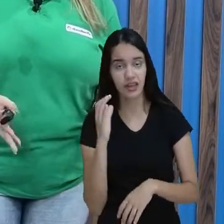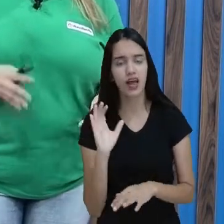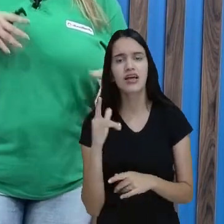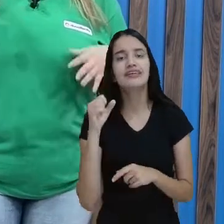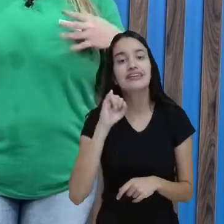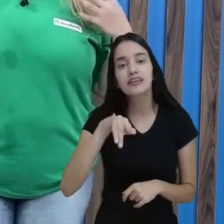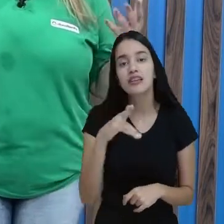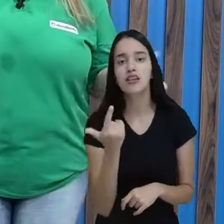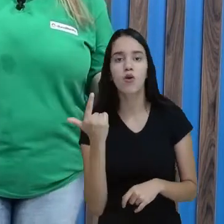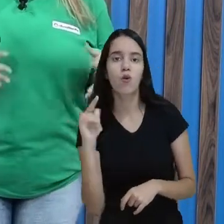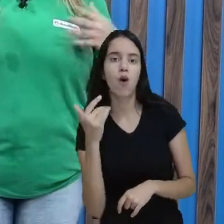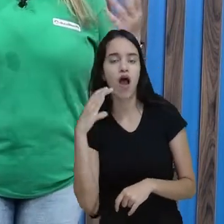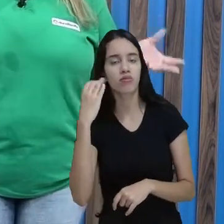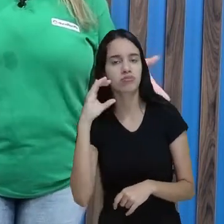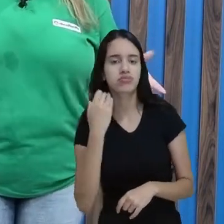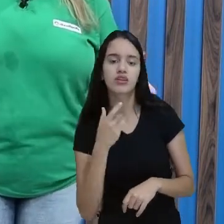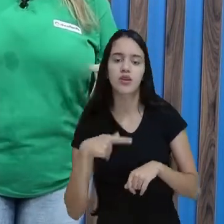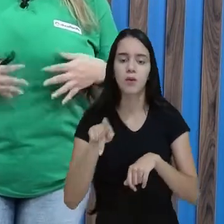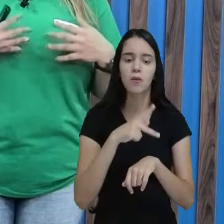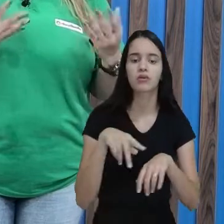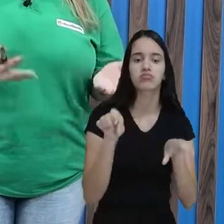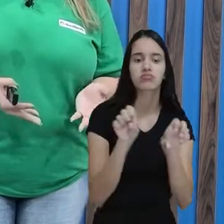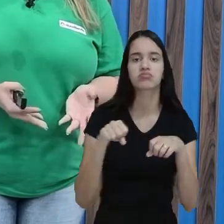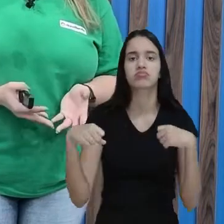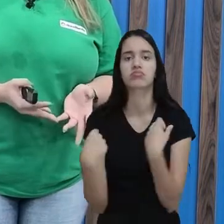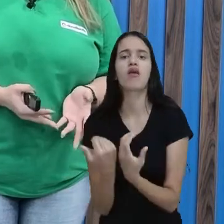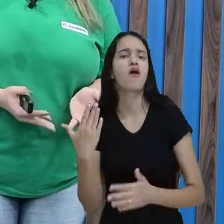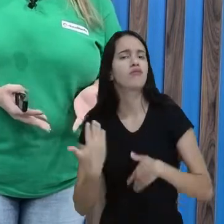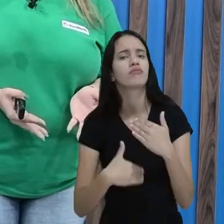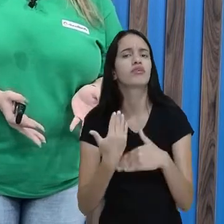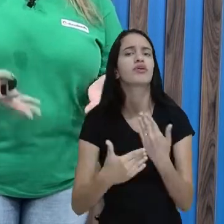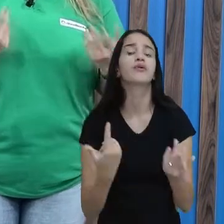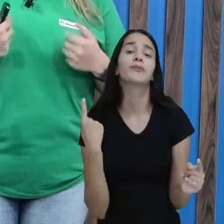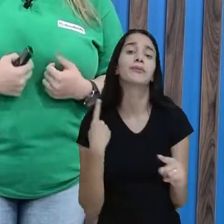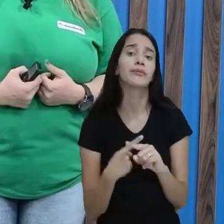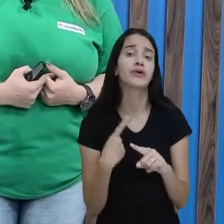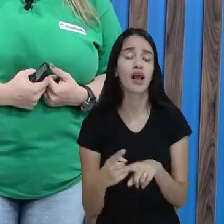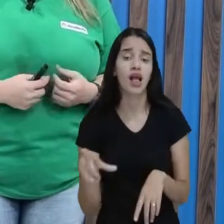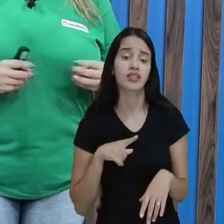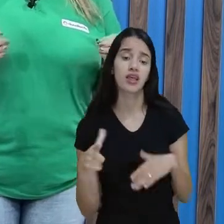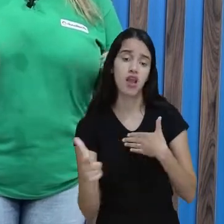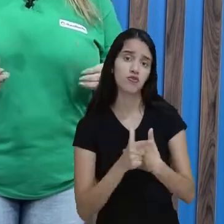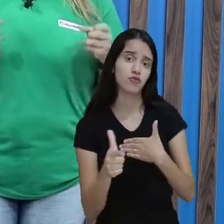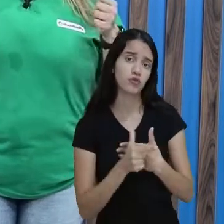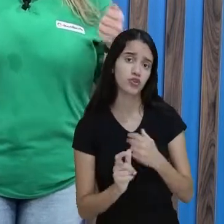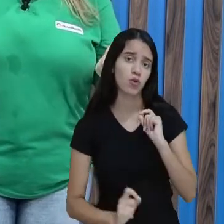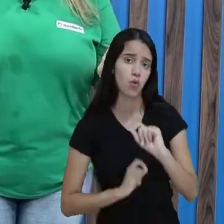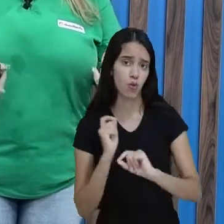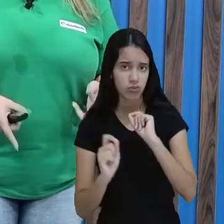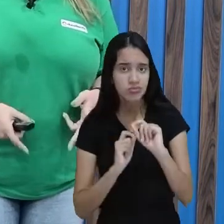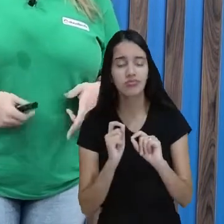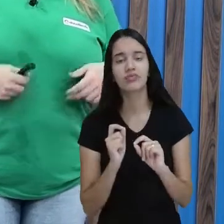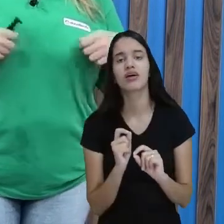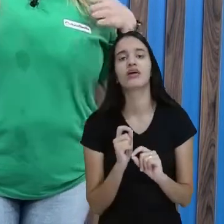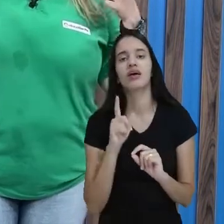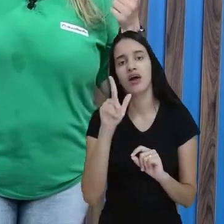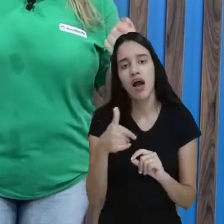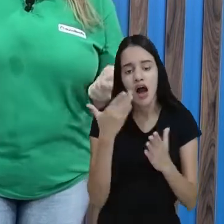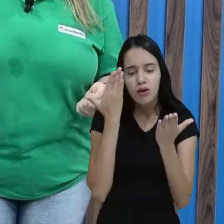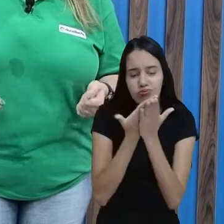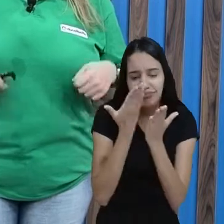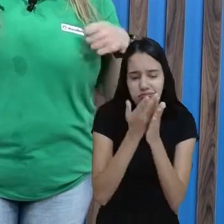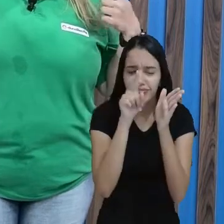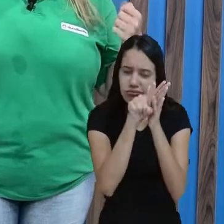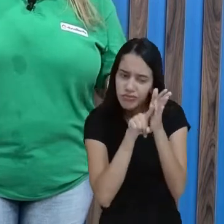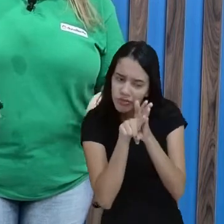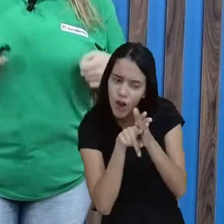ciência, nenhum país, nenhuma sociedade vai evoluir. Por quê? Porque a ciência tem esse papel de ir lá, né? E confirmar